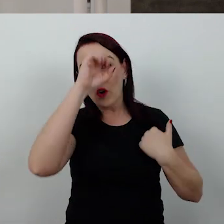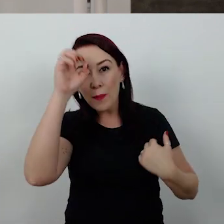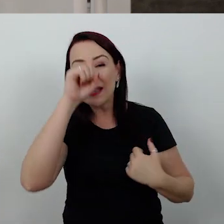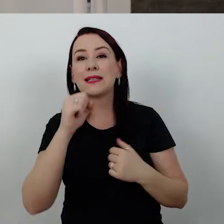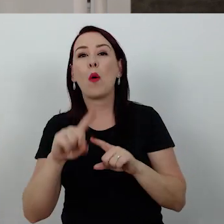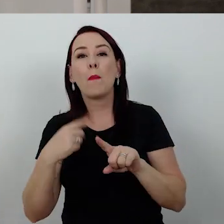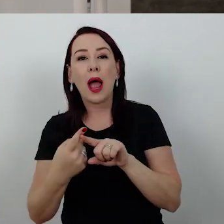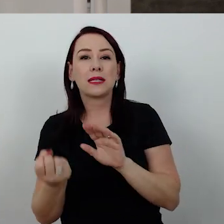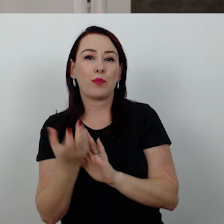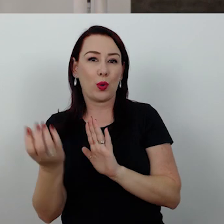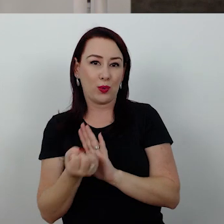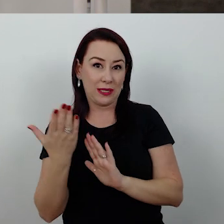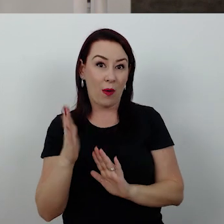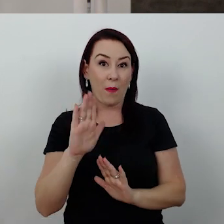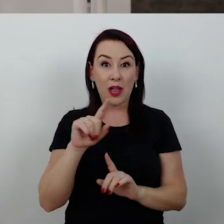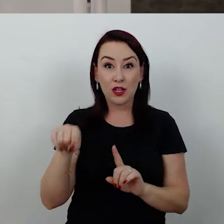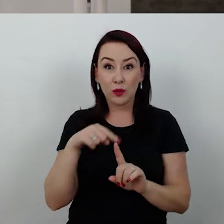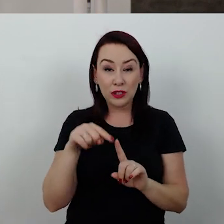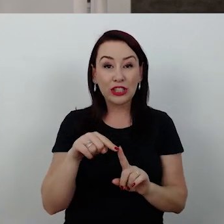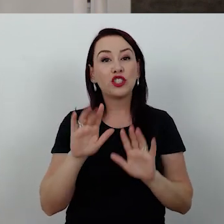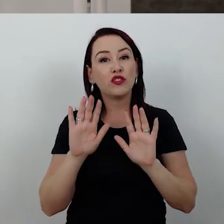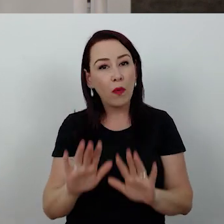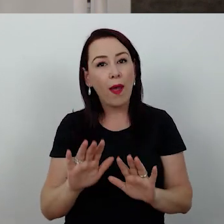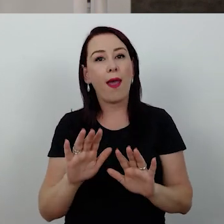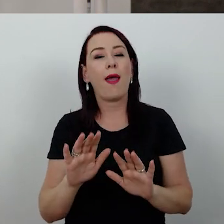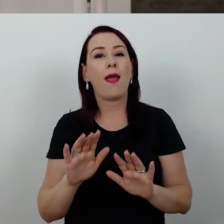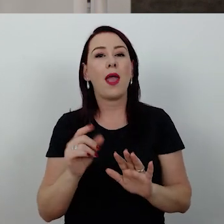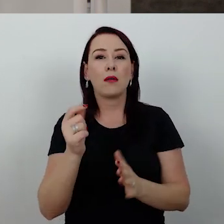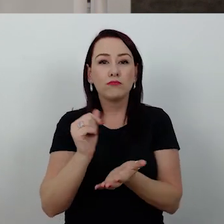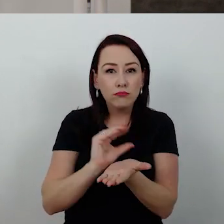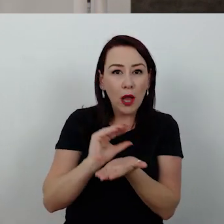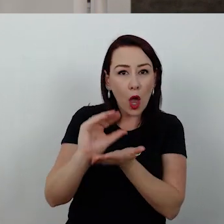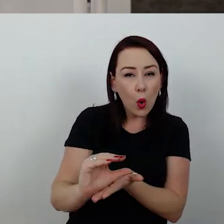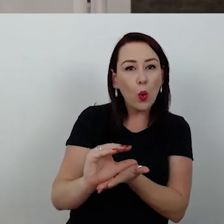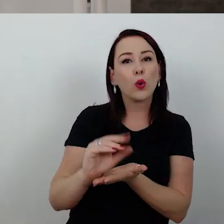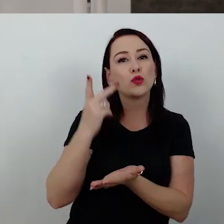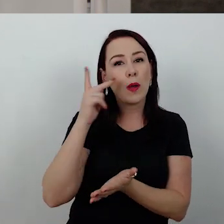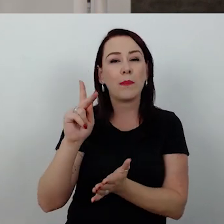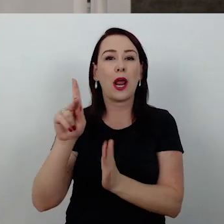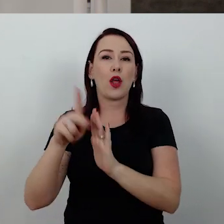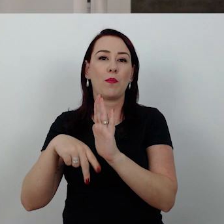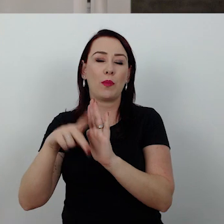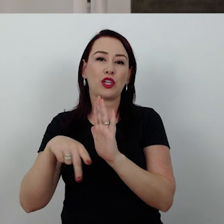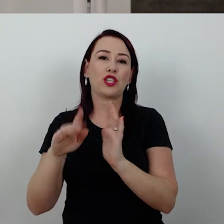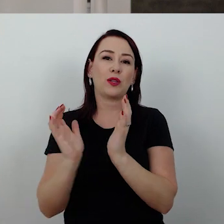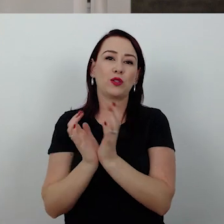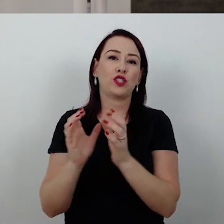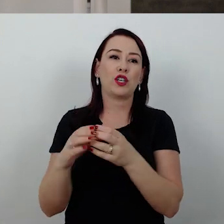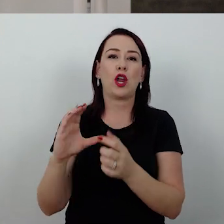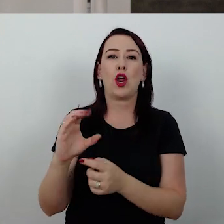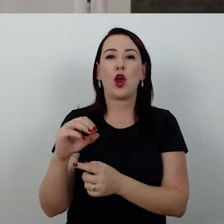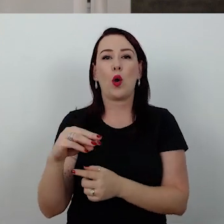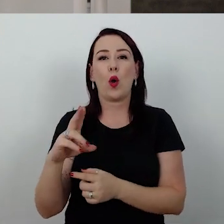desde a formação à produção audiovisual, mas que a ideia seja centralizar esse recurso para esses projetos que